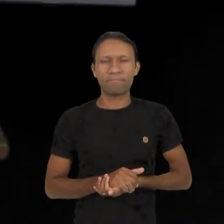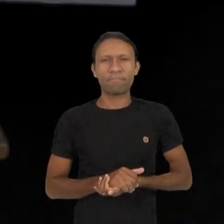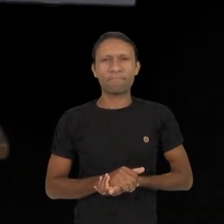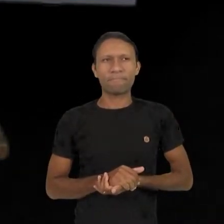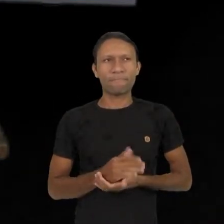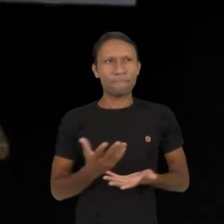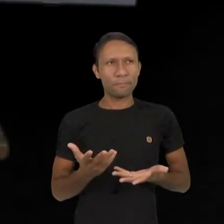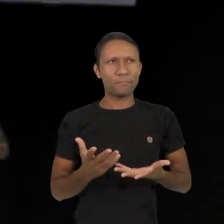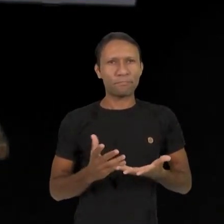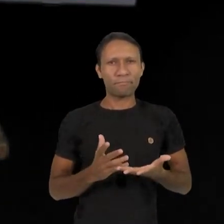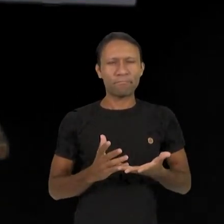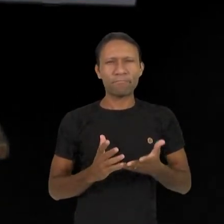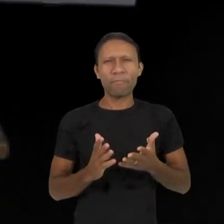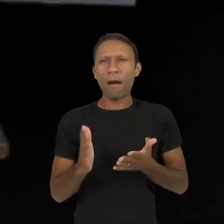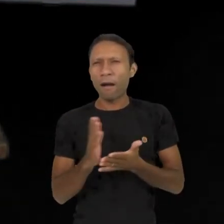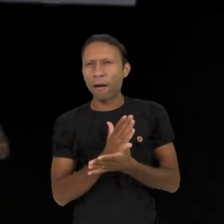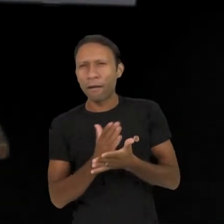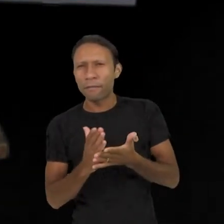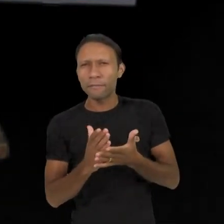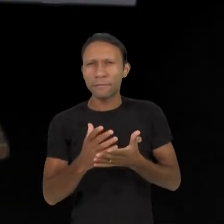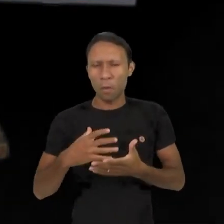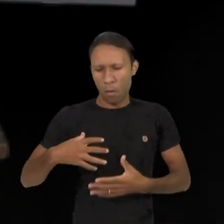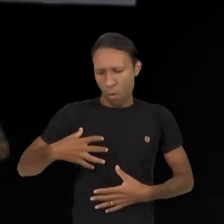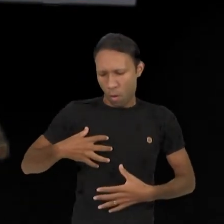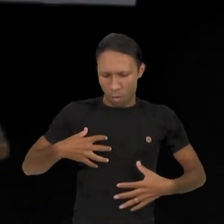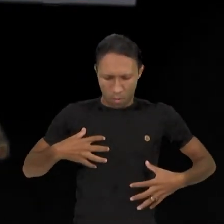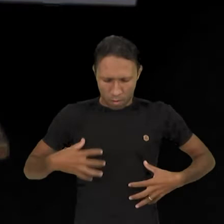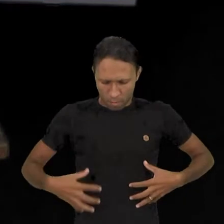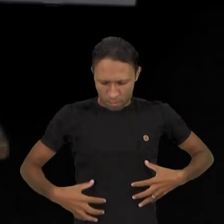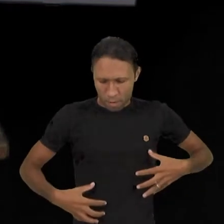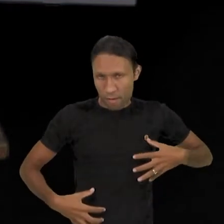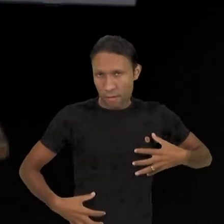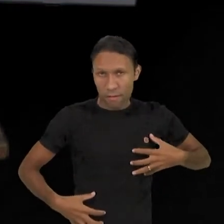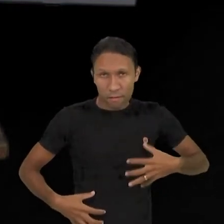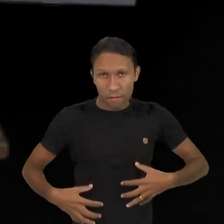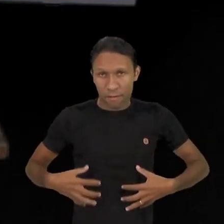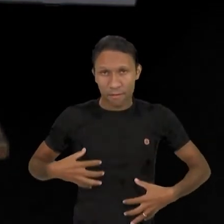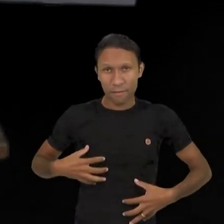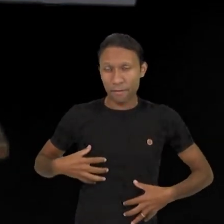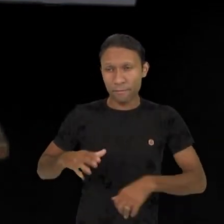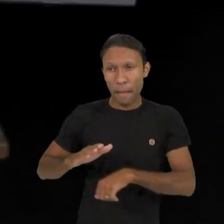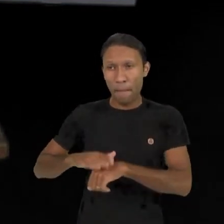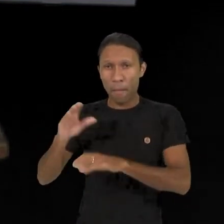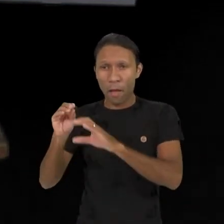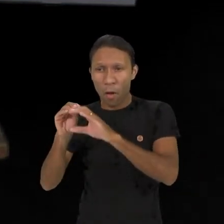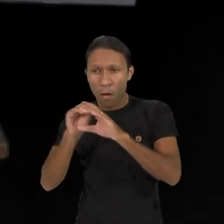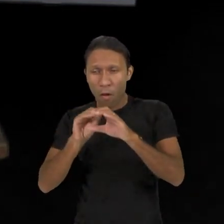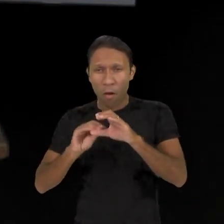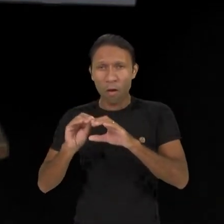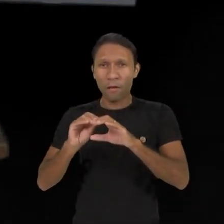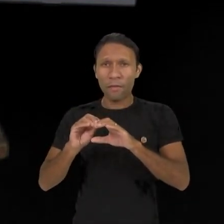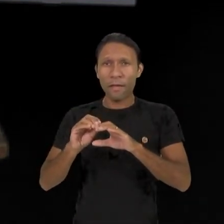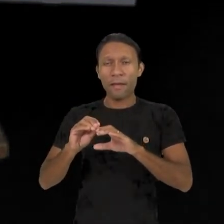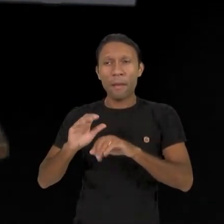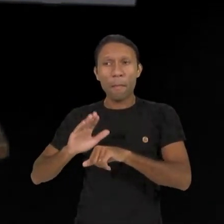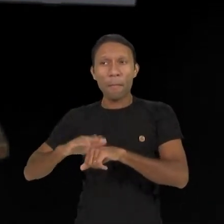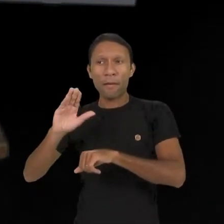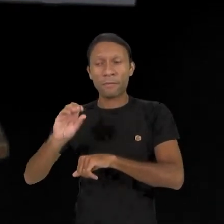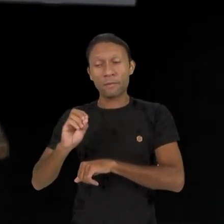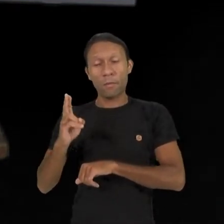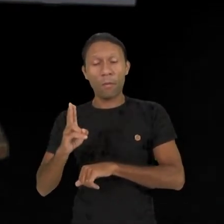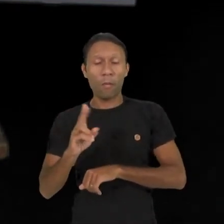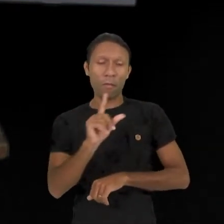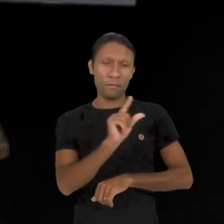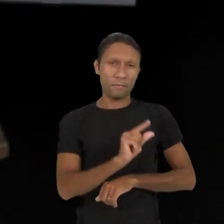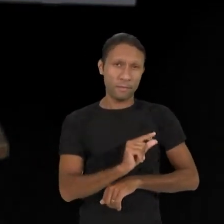Tá? Então, dependendo do local, você tem maior ou menor quantidade de organelas. De determinados